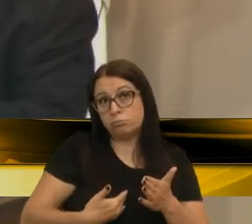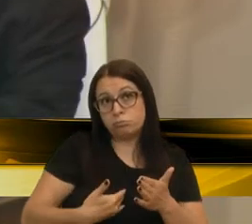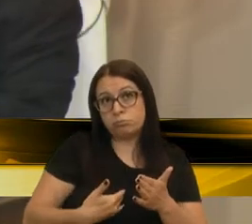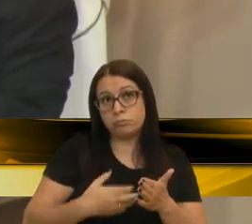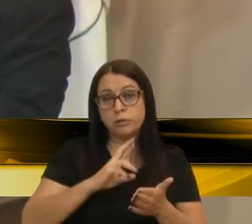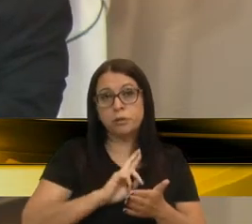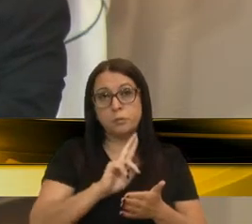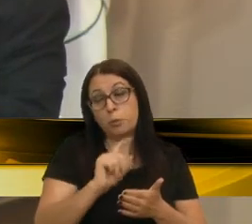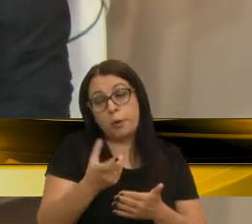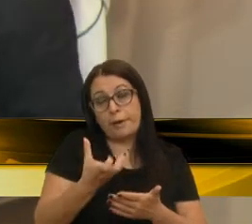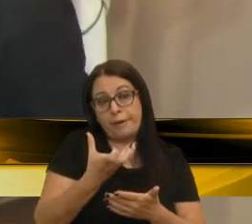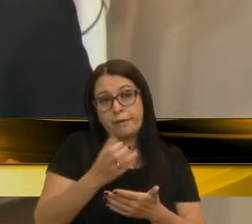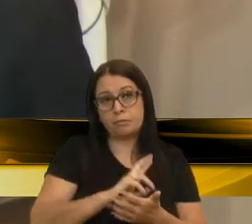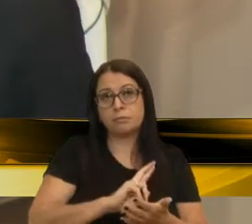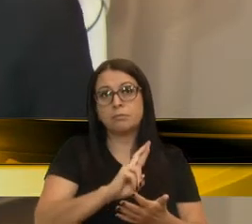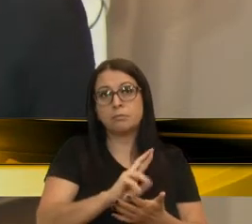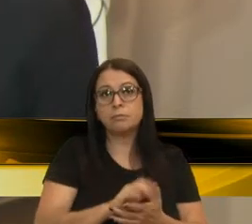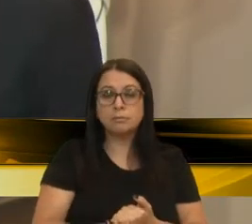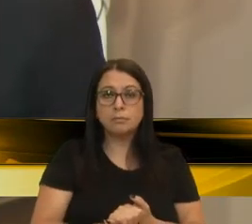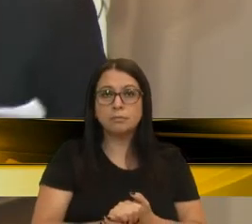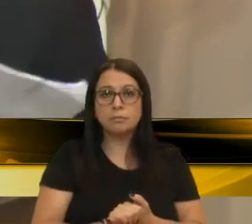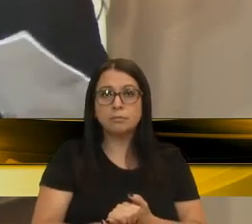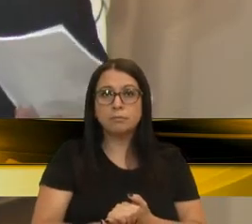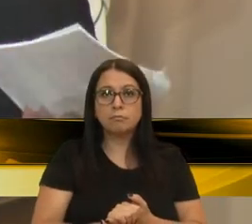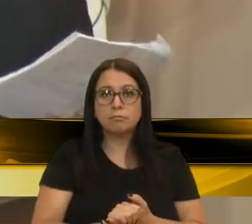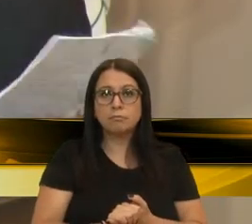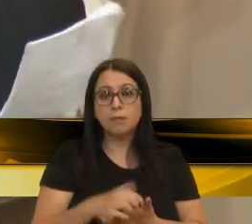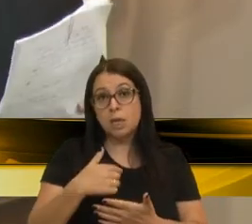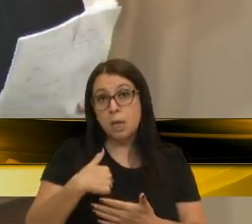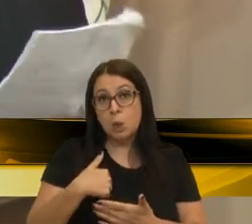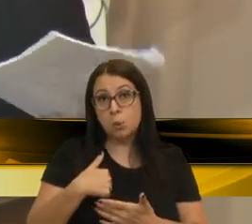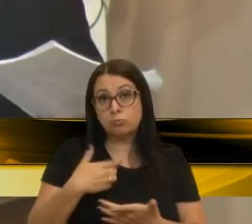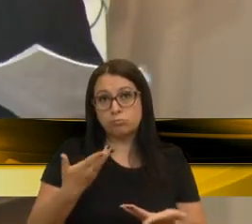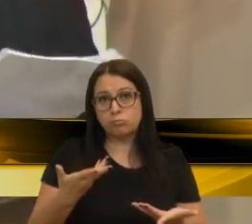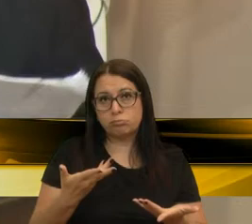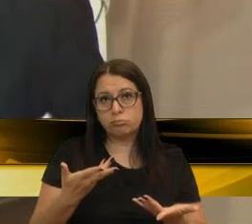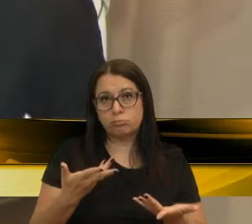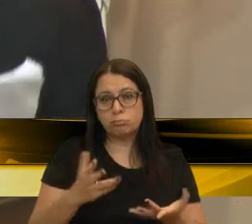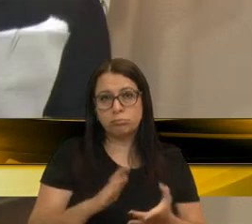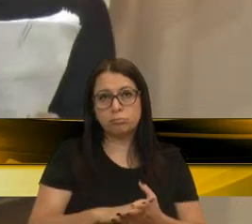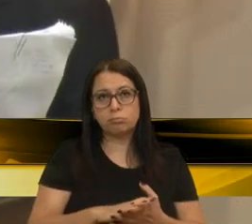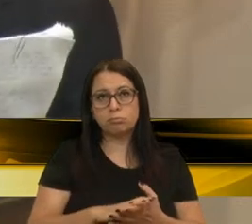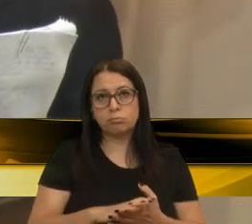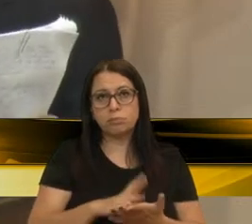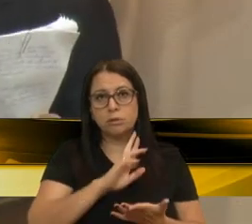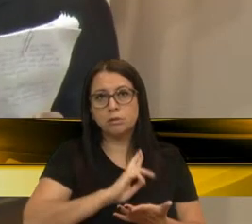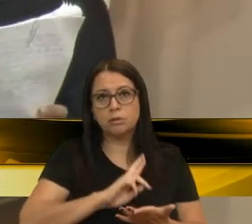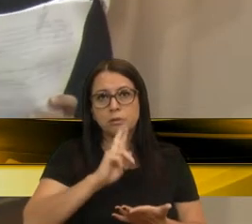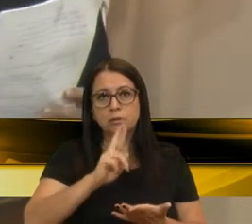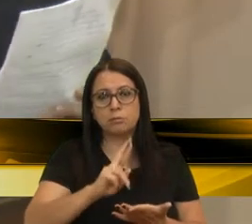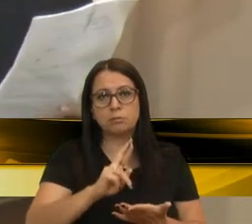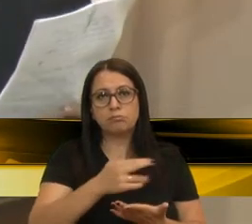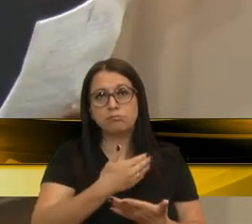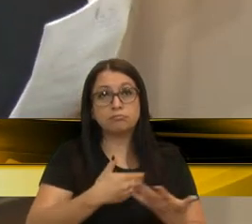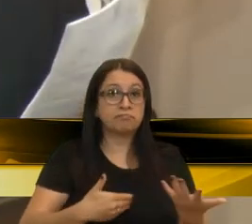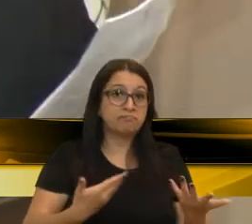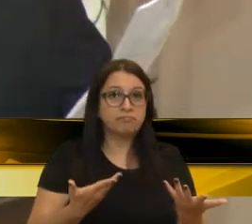responde aquilo que ele quer responder. Eu denomino essa resposta do governo